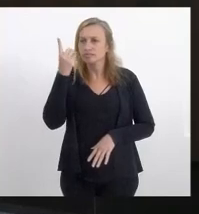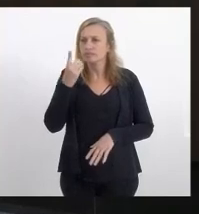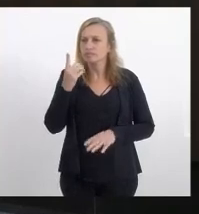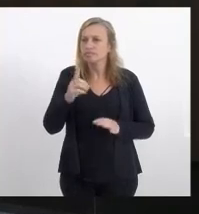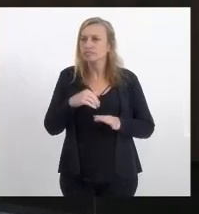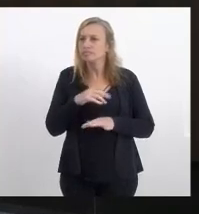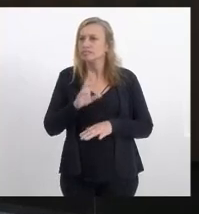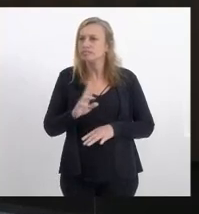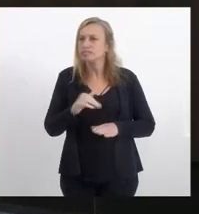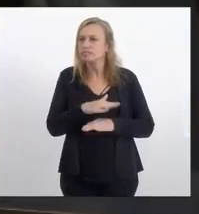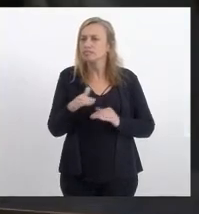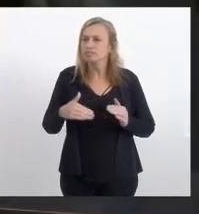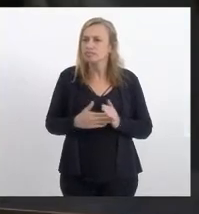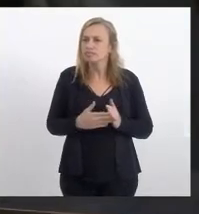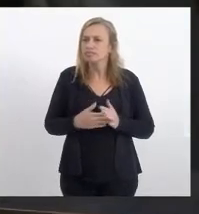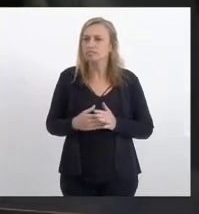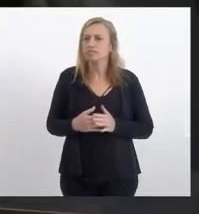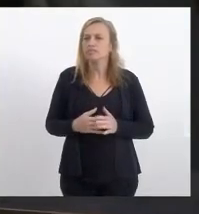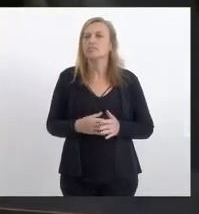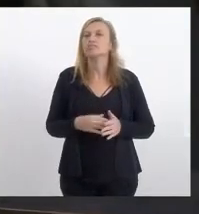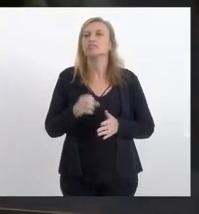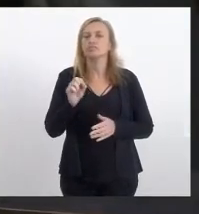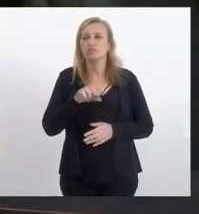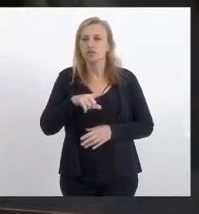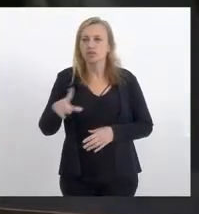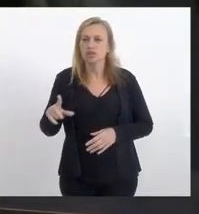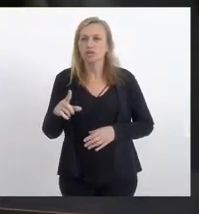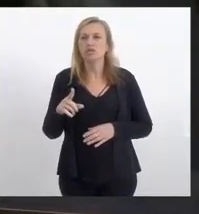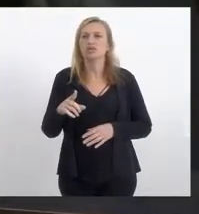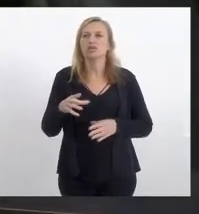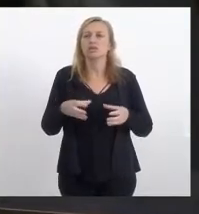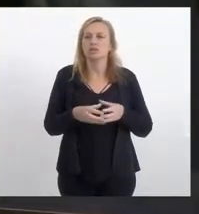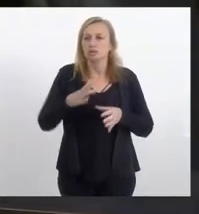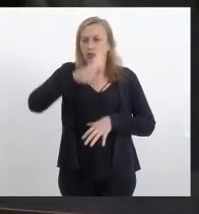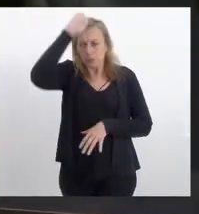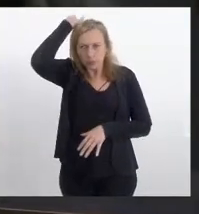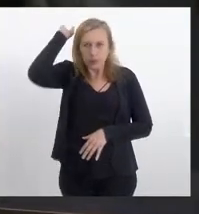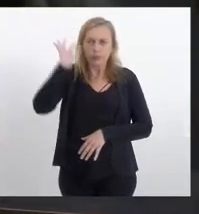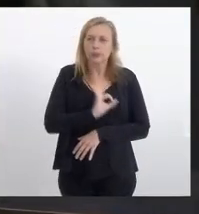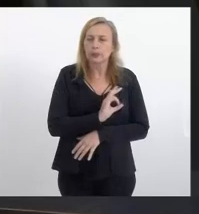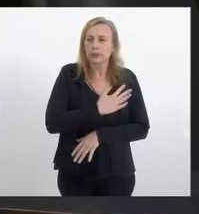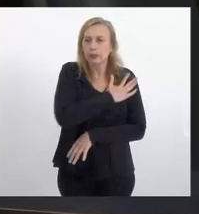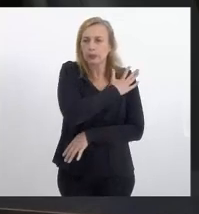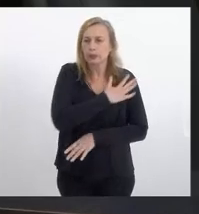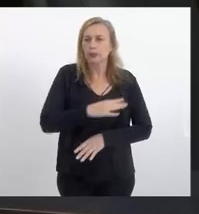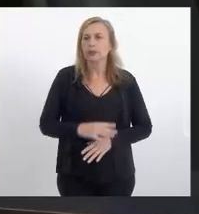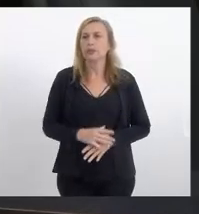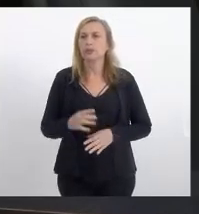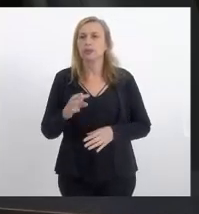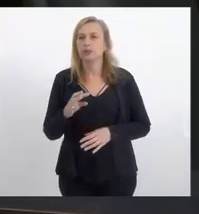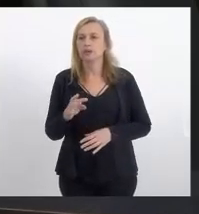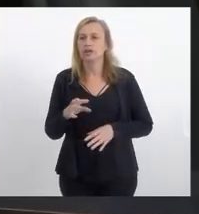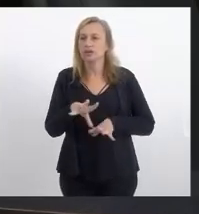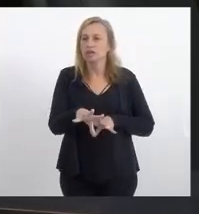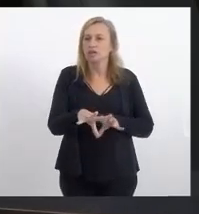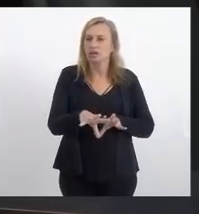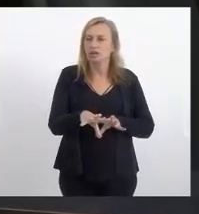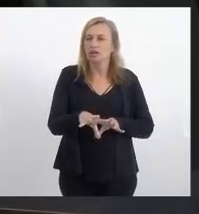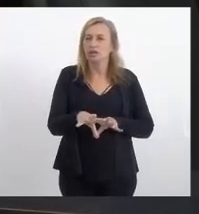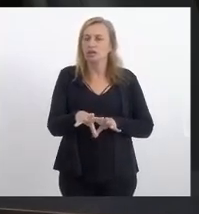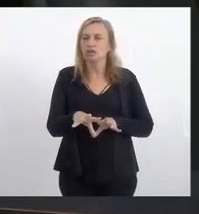nome dele de todas a comprimento todos os deputados coronéis corpo de bombeiro por isso militar reformados